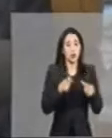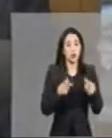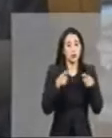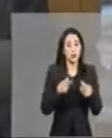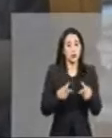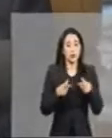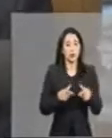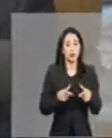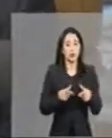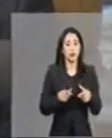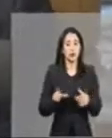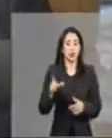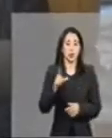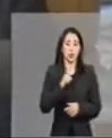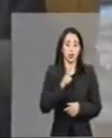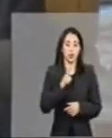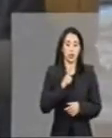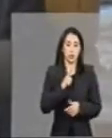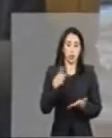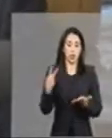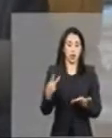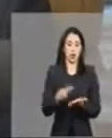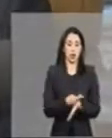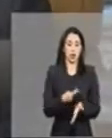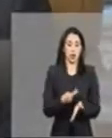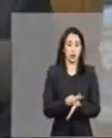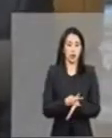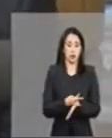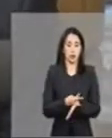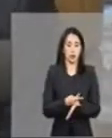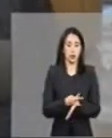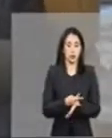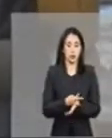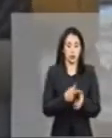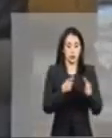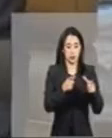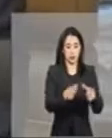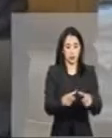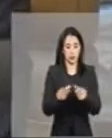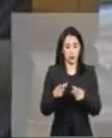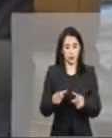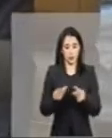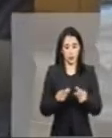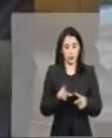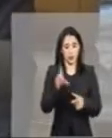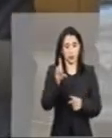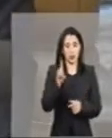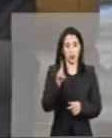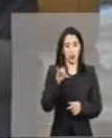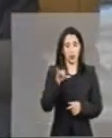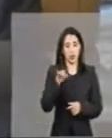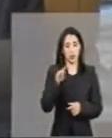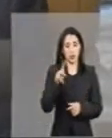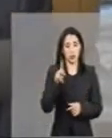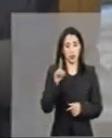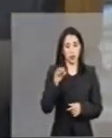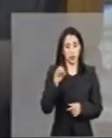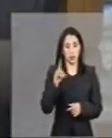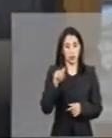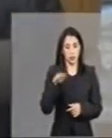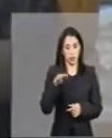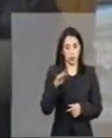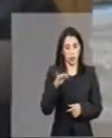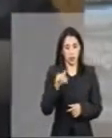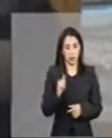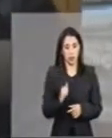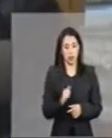onde funcionam essas repartições diplomáticas e consulares